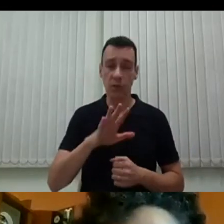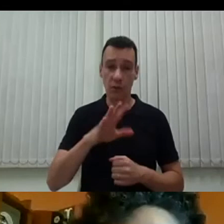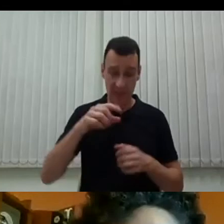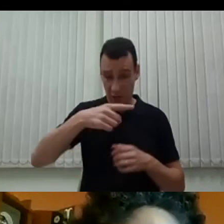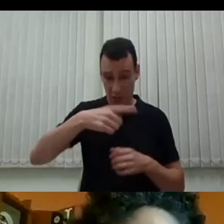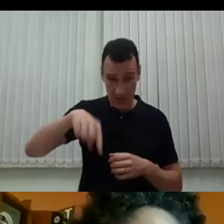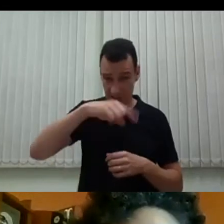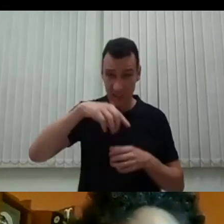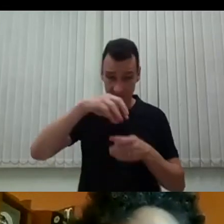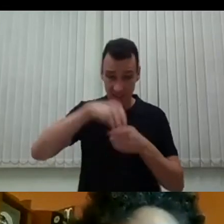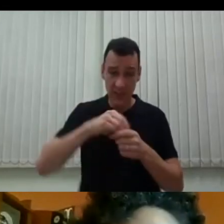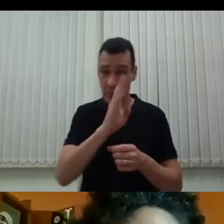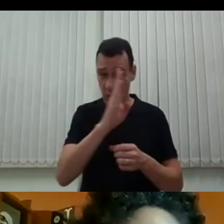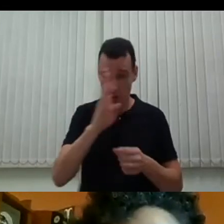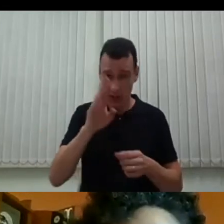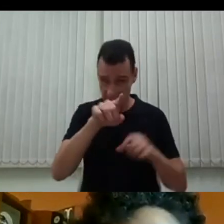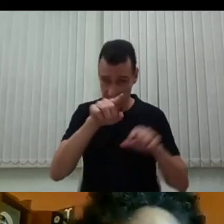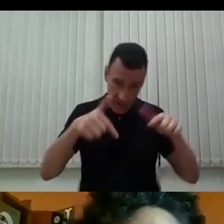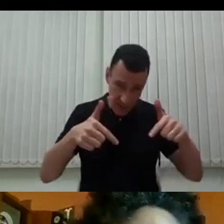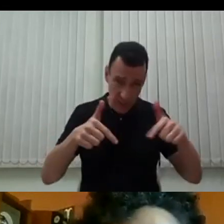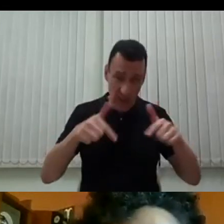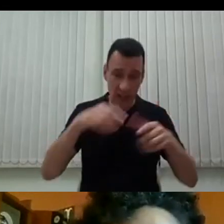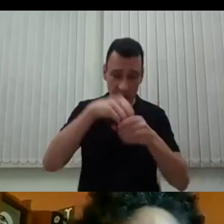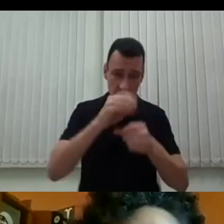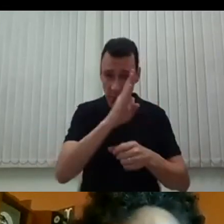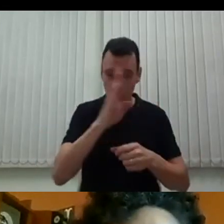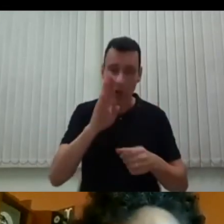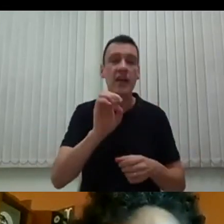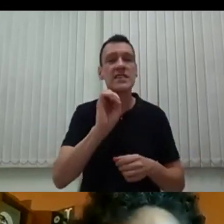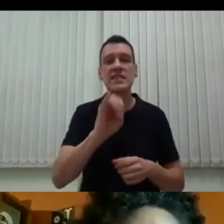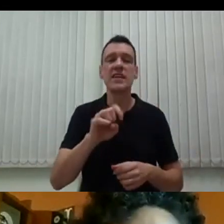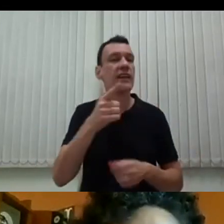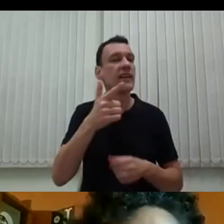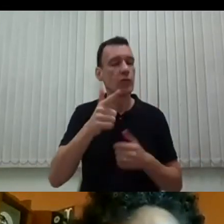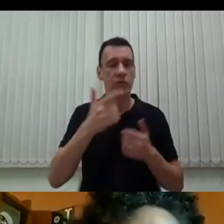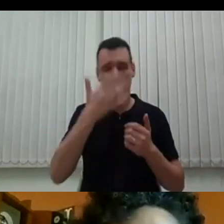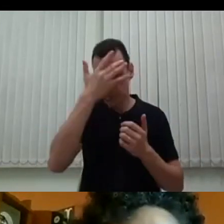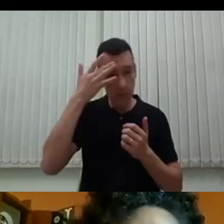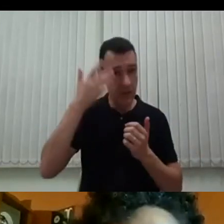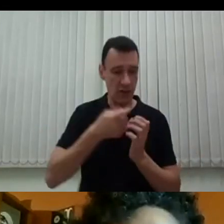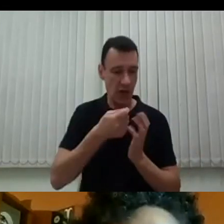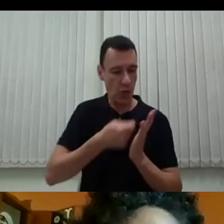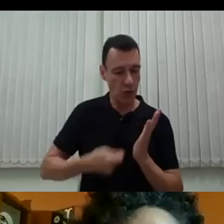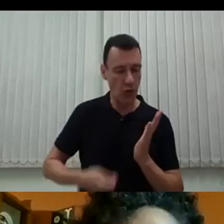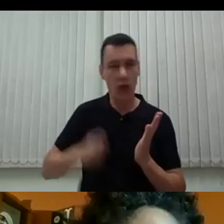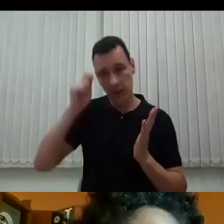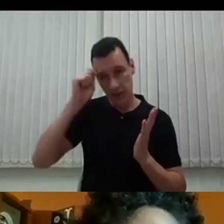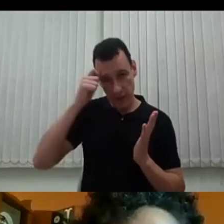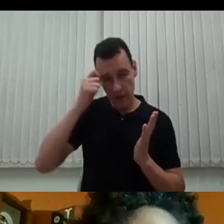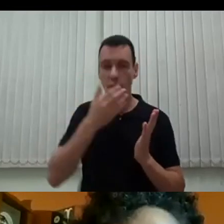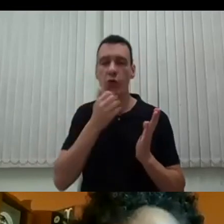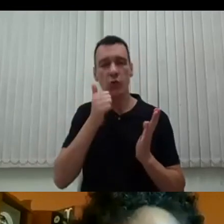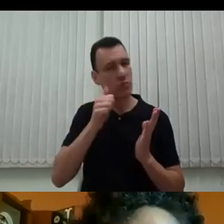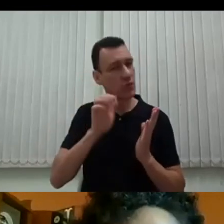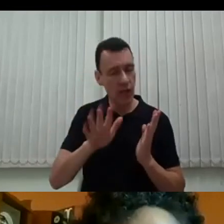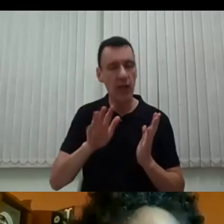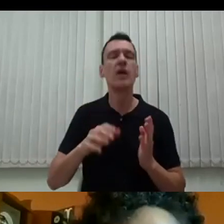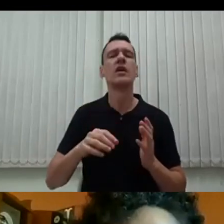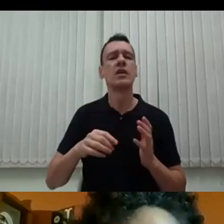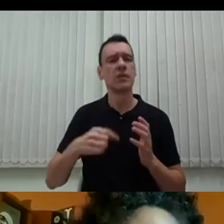não tem autores negros, autoras negras, você pode formar esse acervo. Você pode